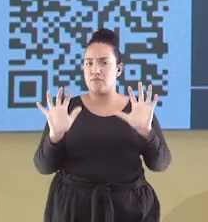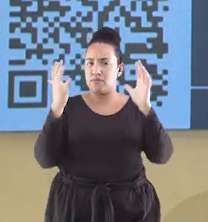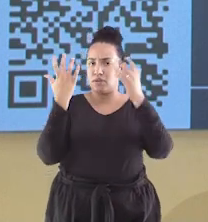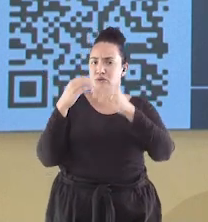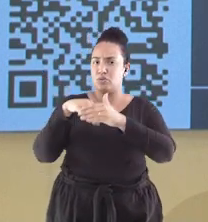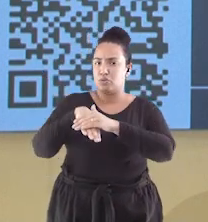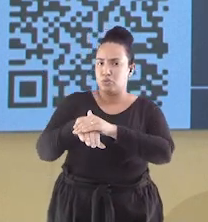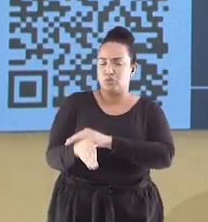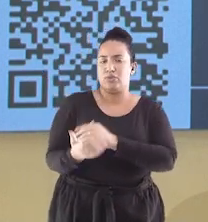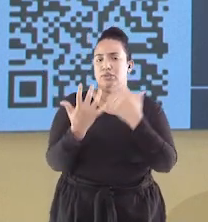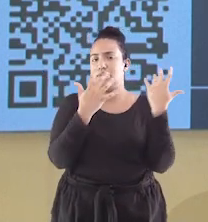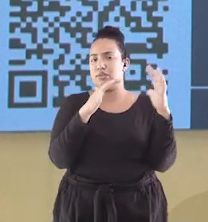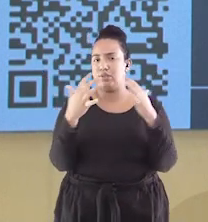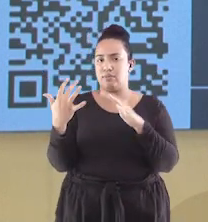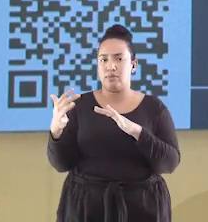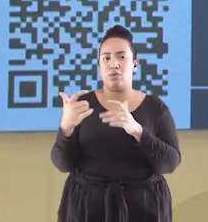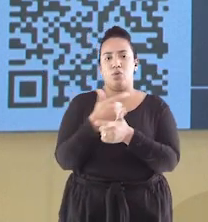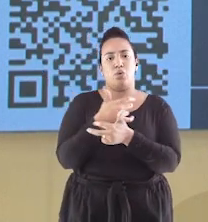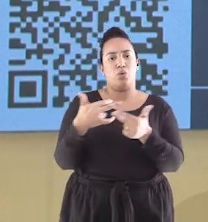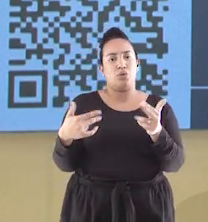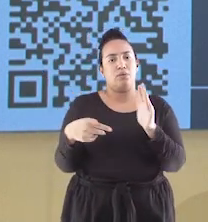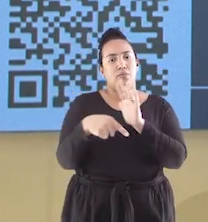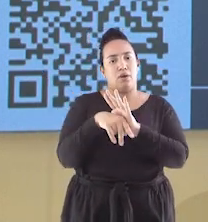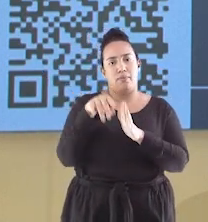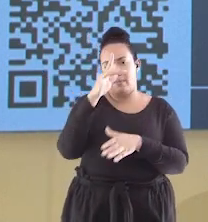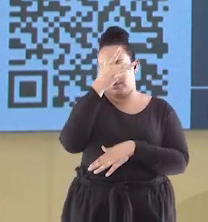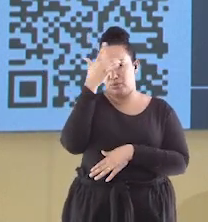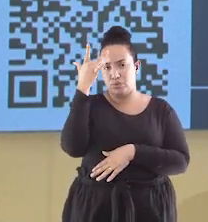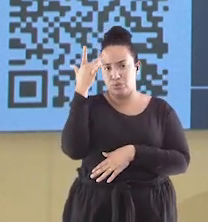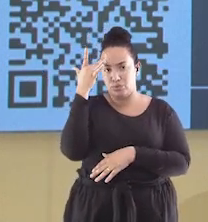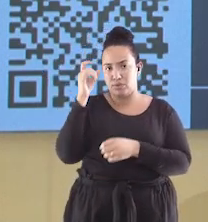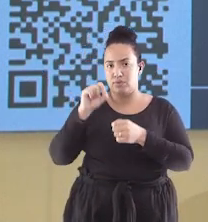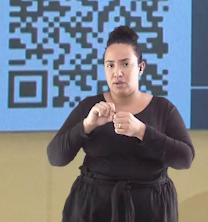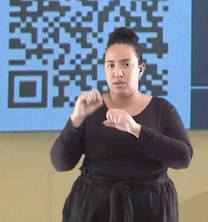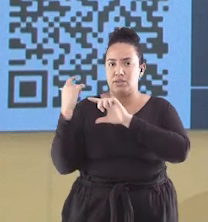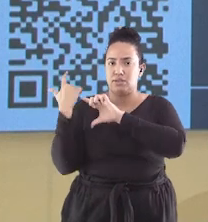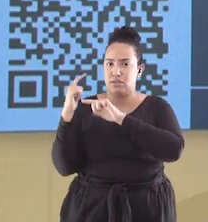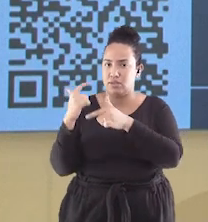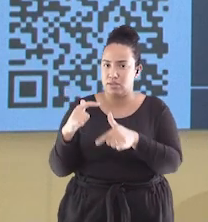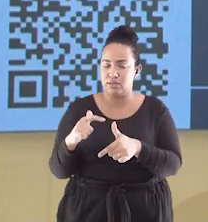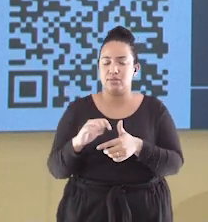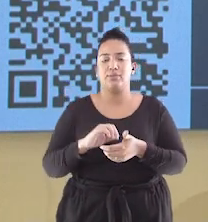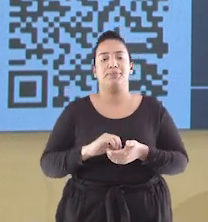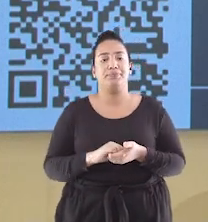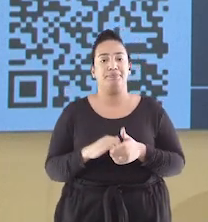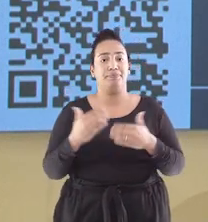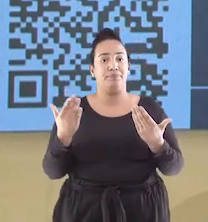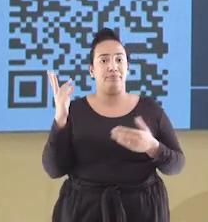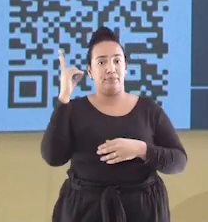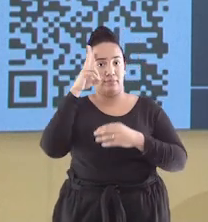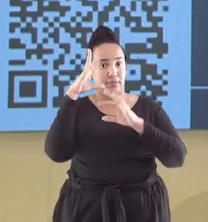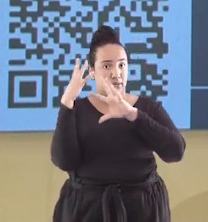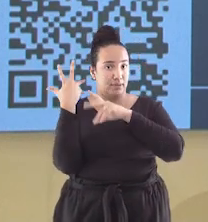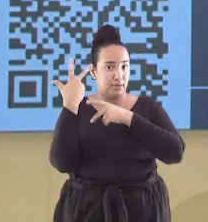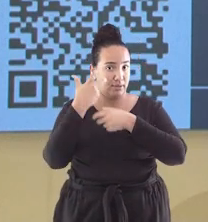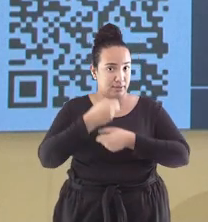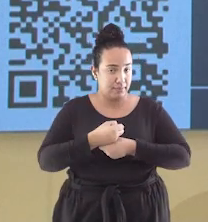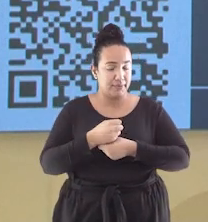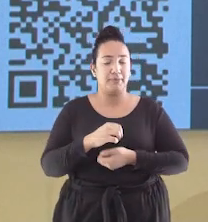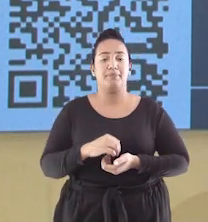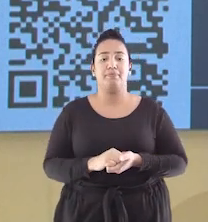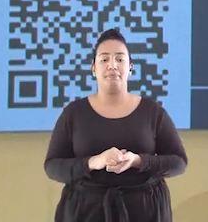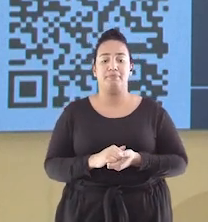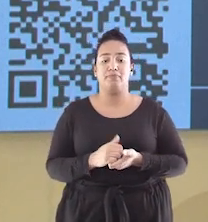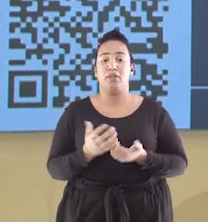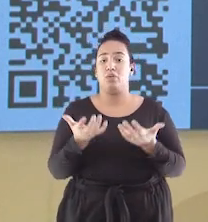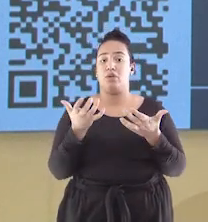festas, celebrações, coisas que são realizadas pelas pessoas em forma de tradições. Então, relembrando,